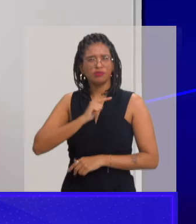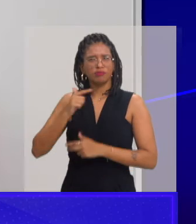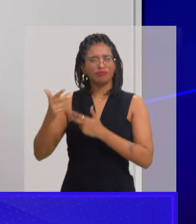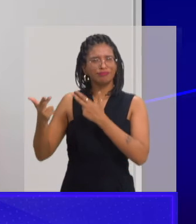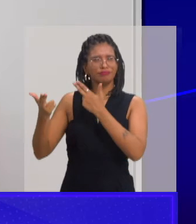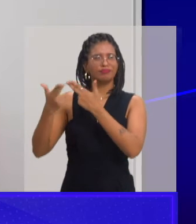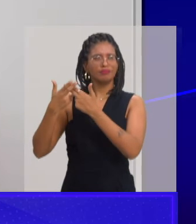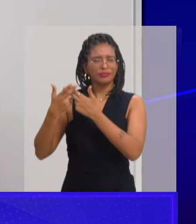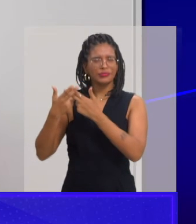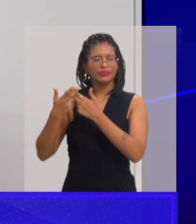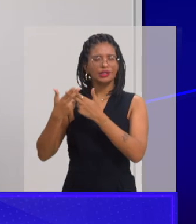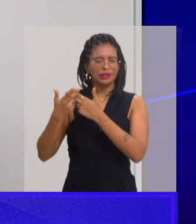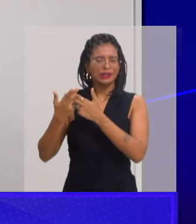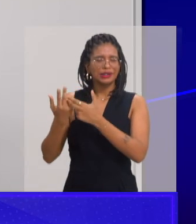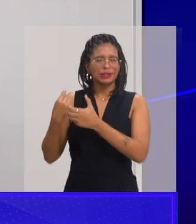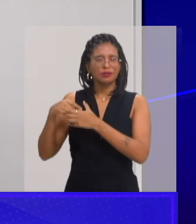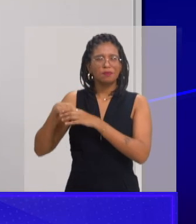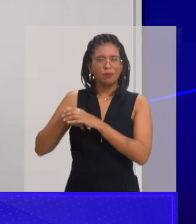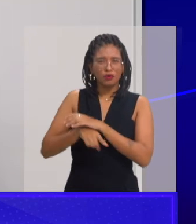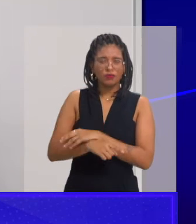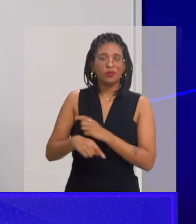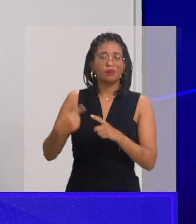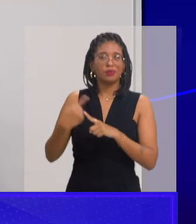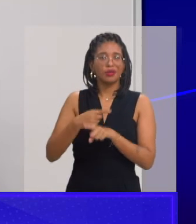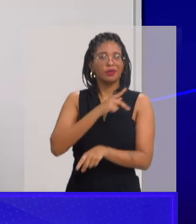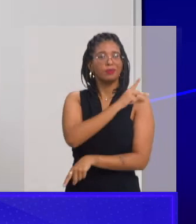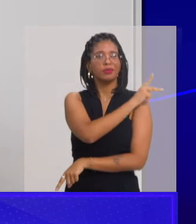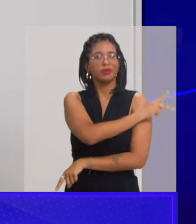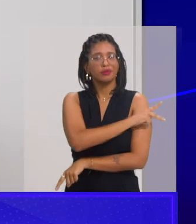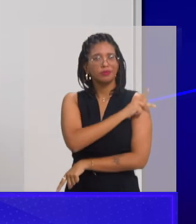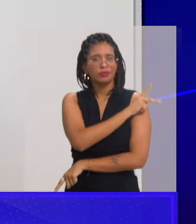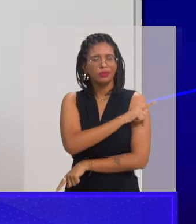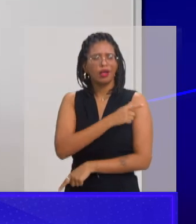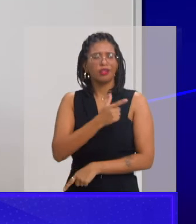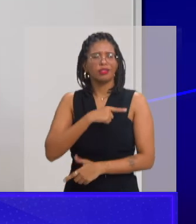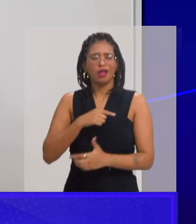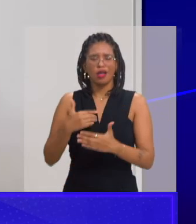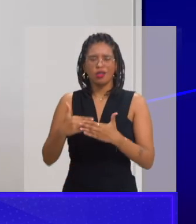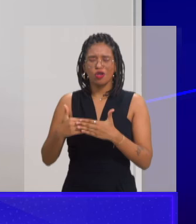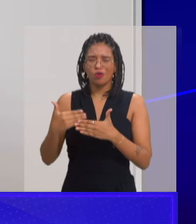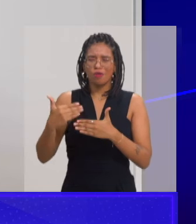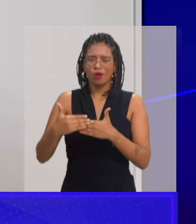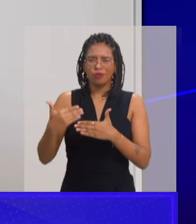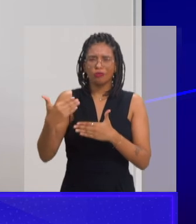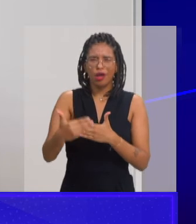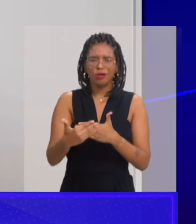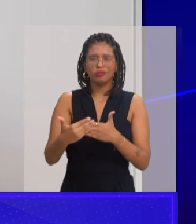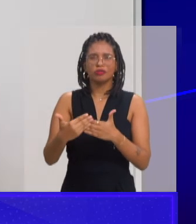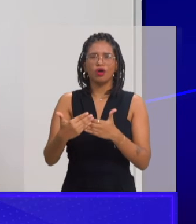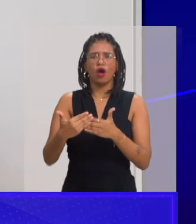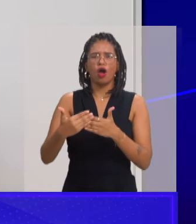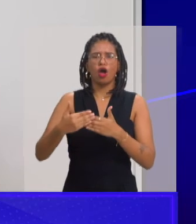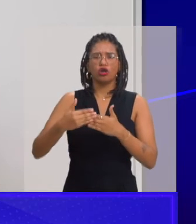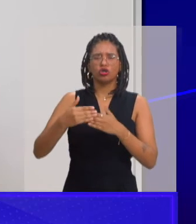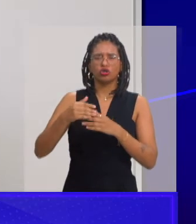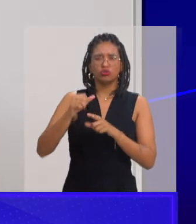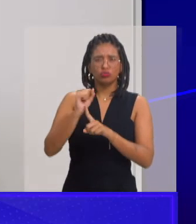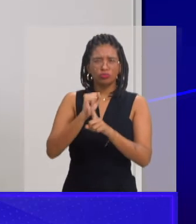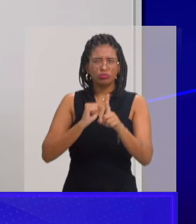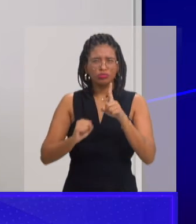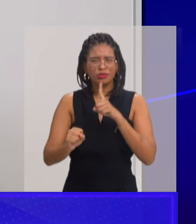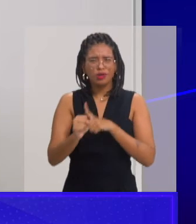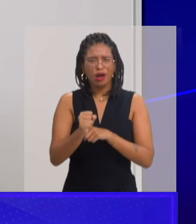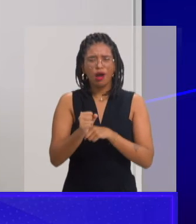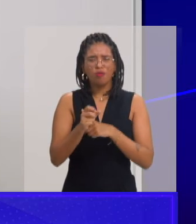carregamos marcas muito profundas. O Piauí tem um processo de apagamento